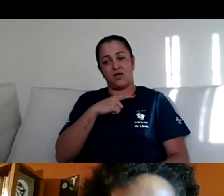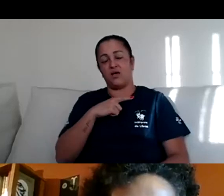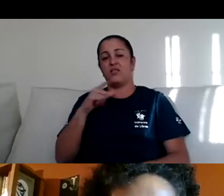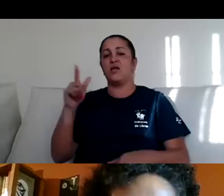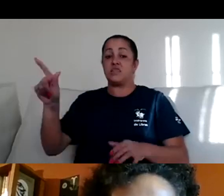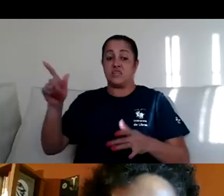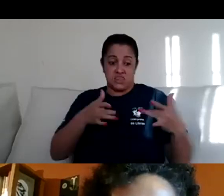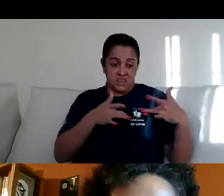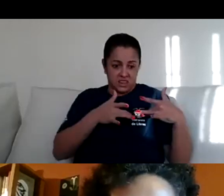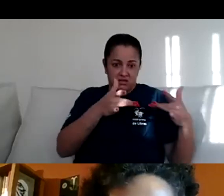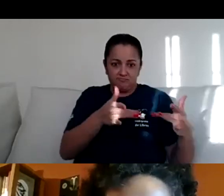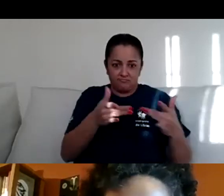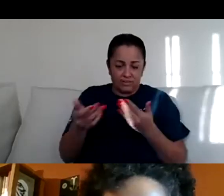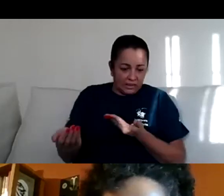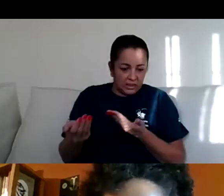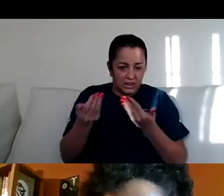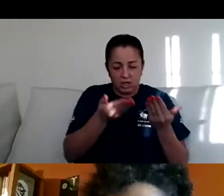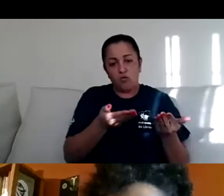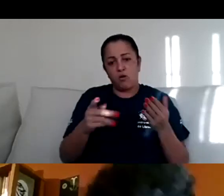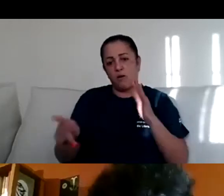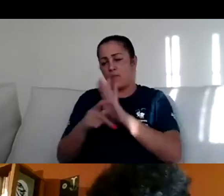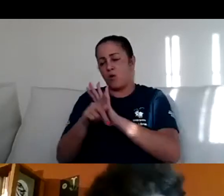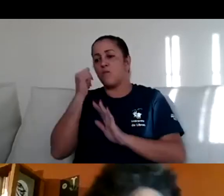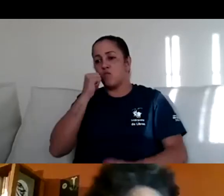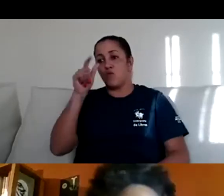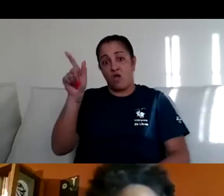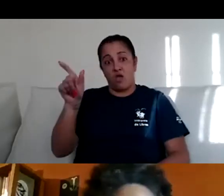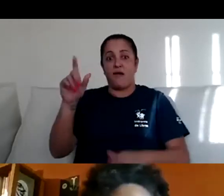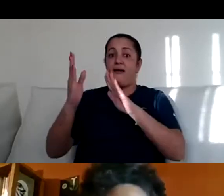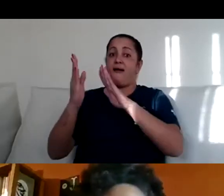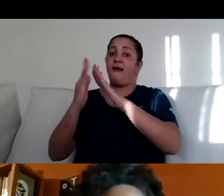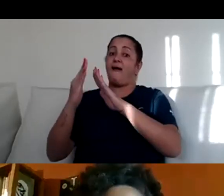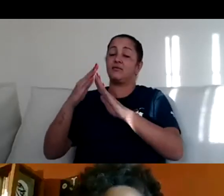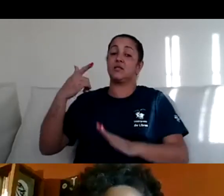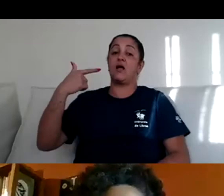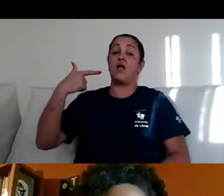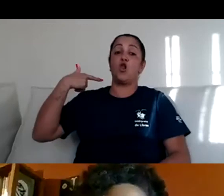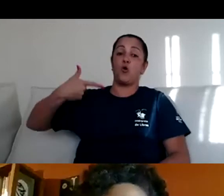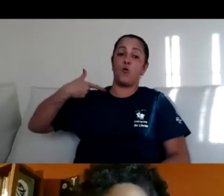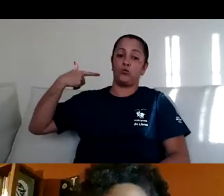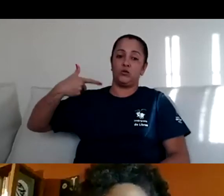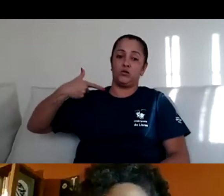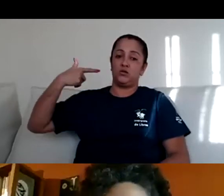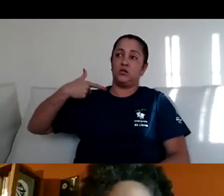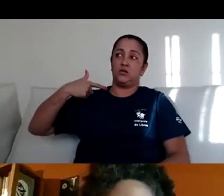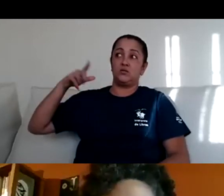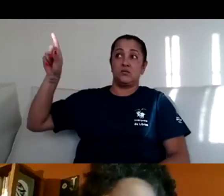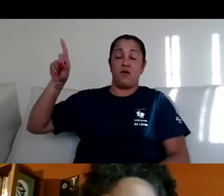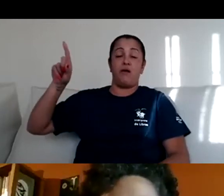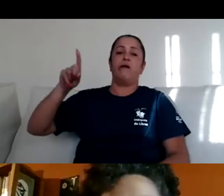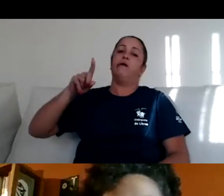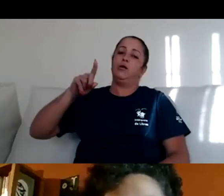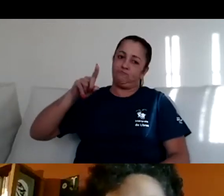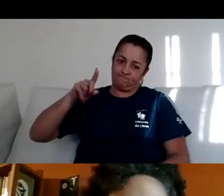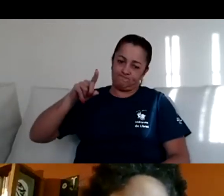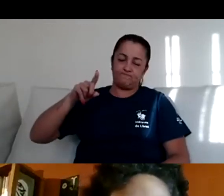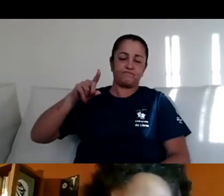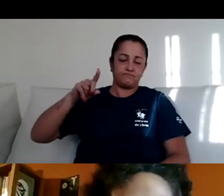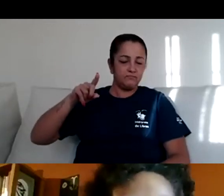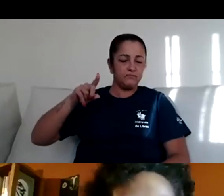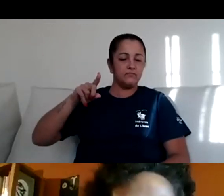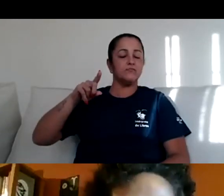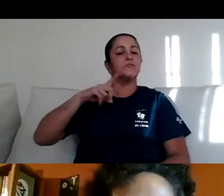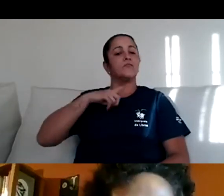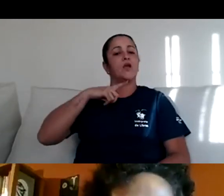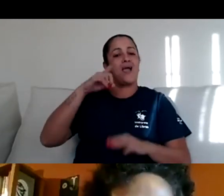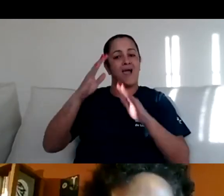itapetiningana que mora em Londres. Ela comprou via internet 7 livros de autoras negras e pediu para a